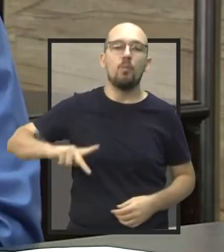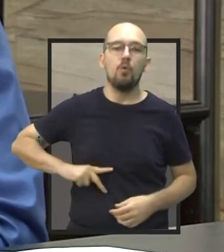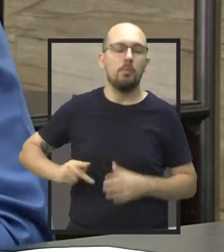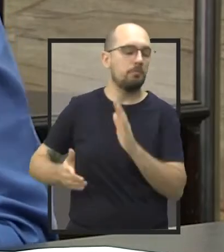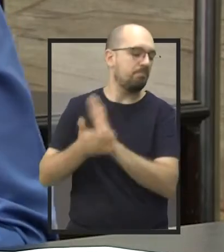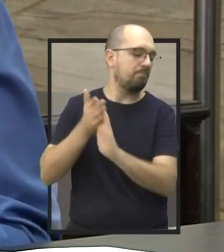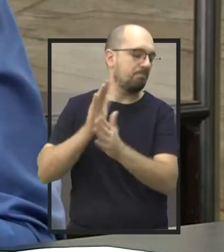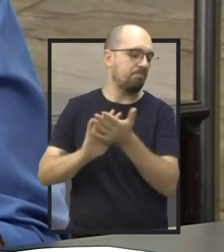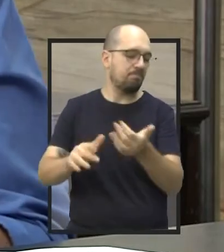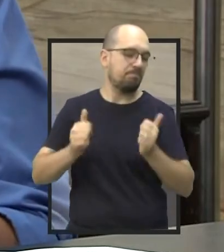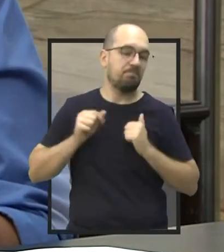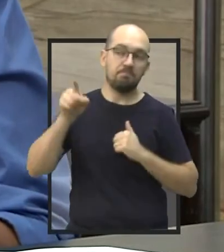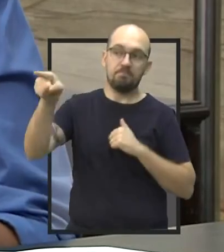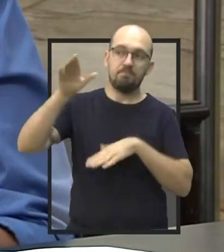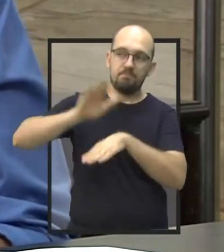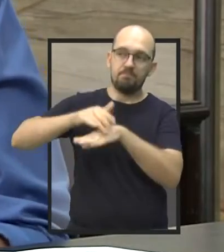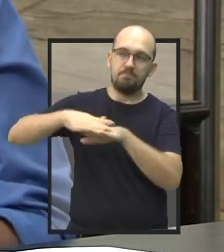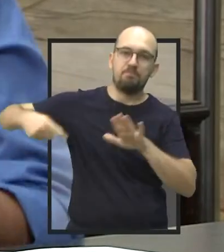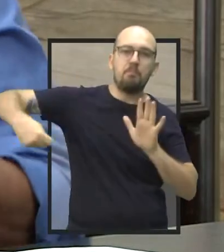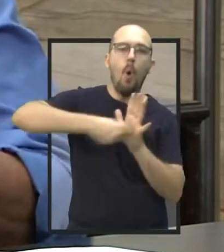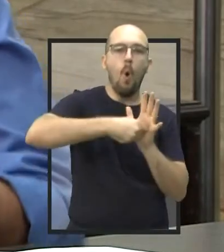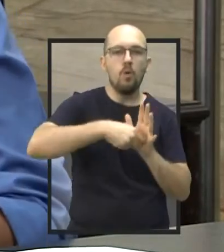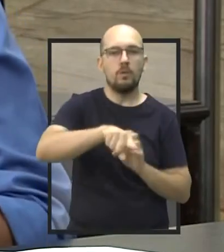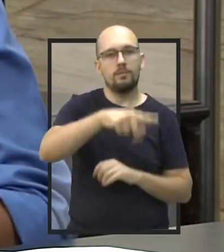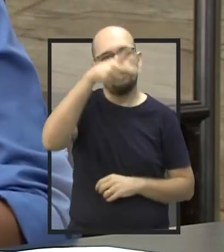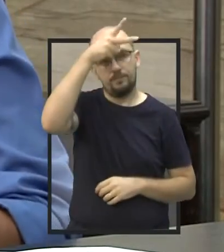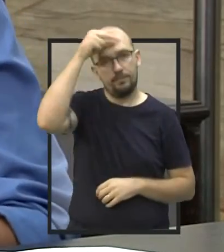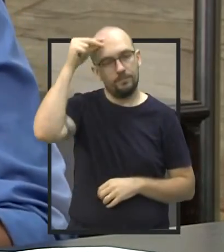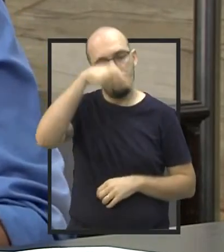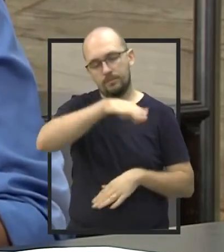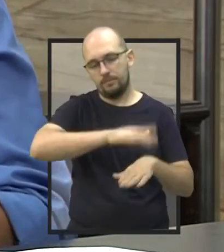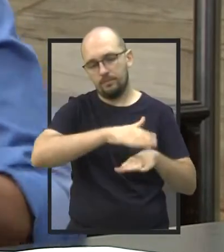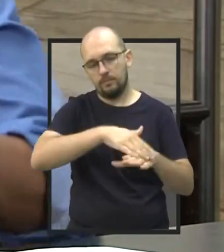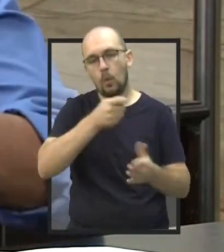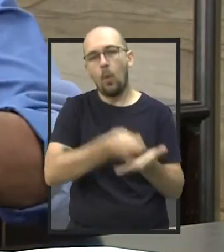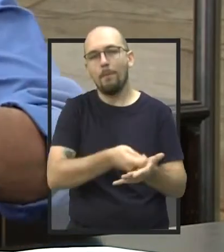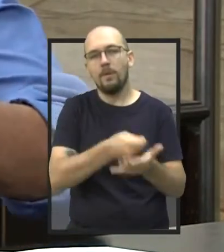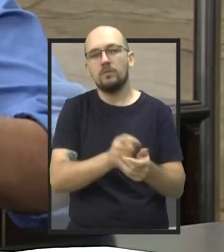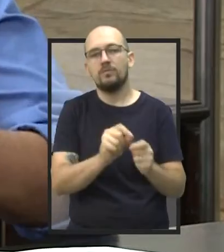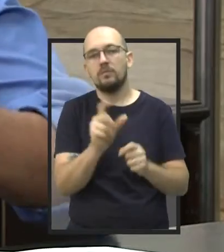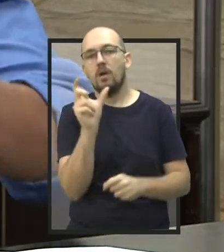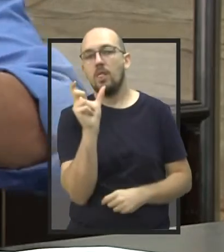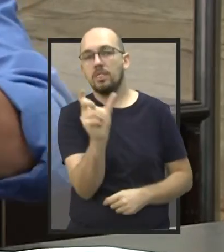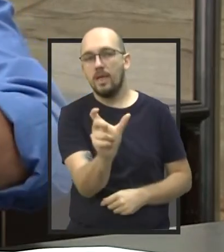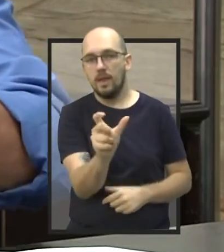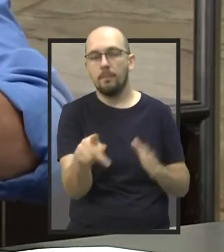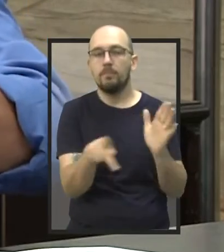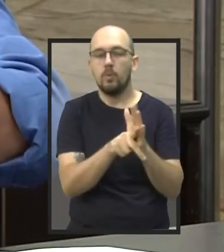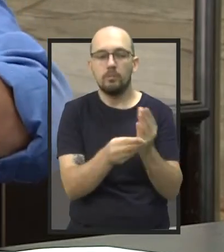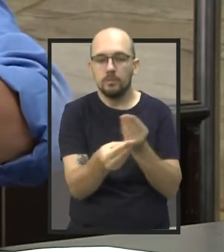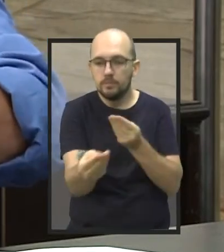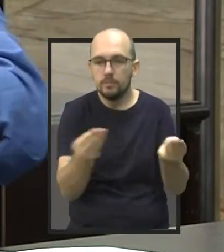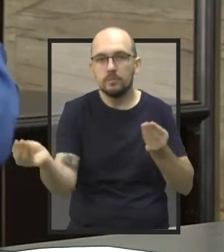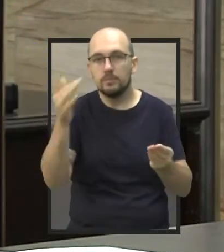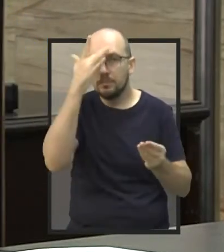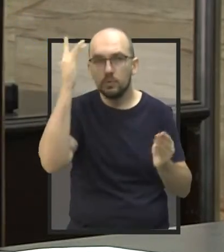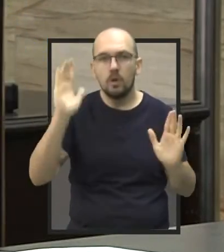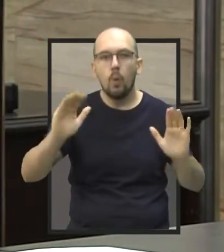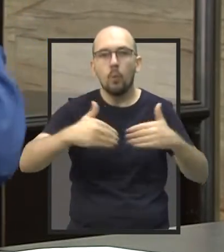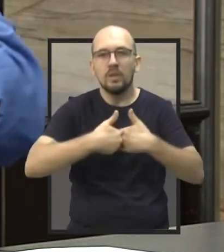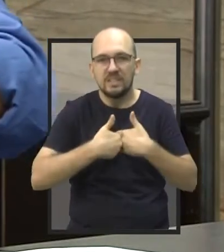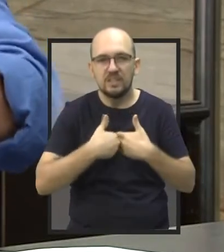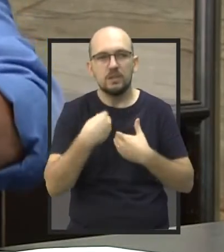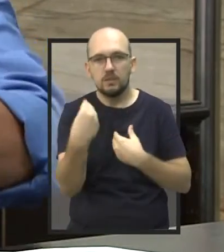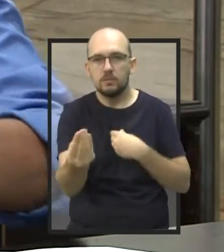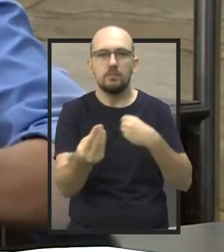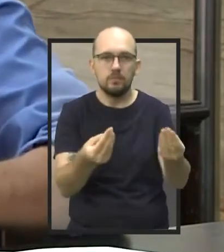as providências exigindo que a Prefeitura faça uma carteira de identificação das pessoas com síndrome do autismo, ou